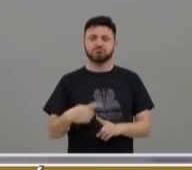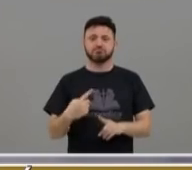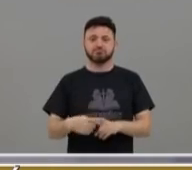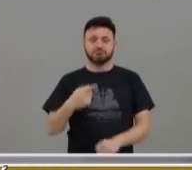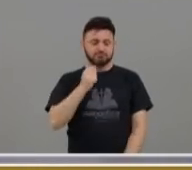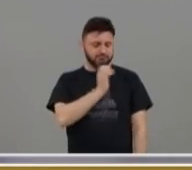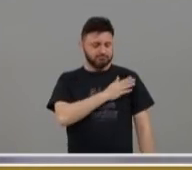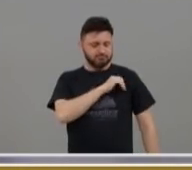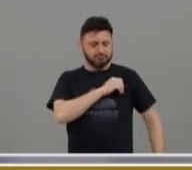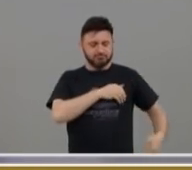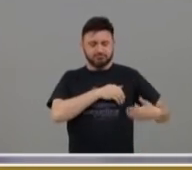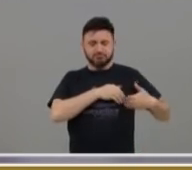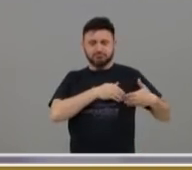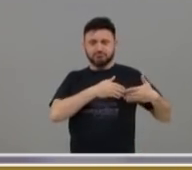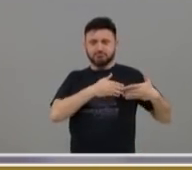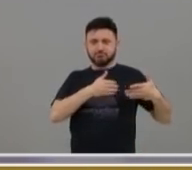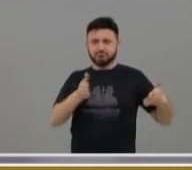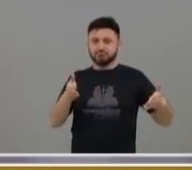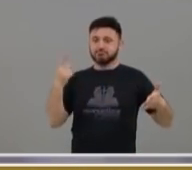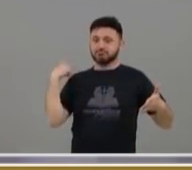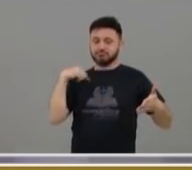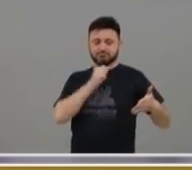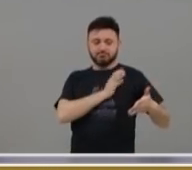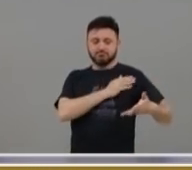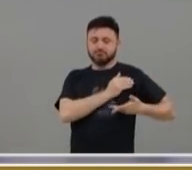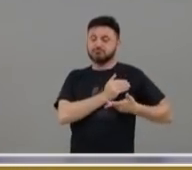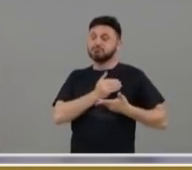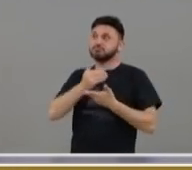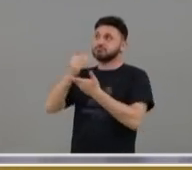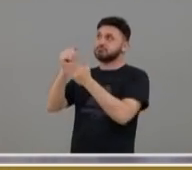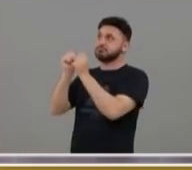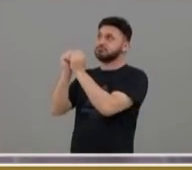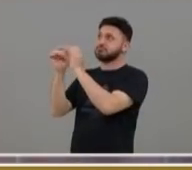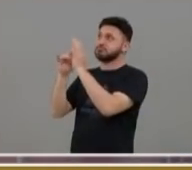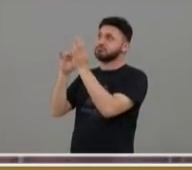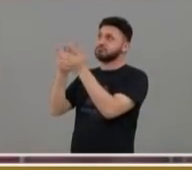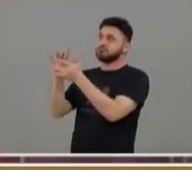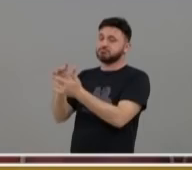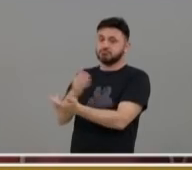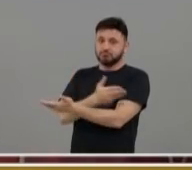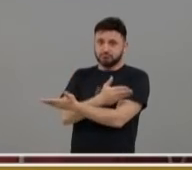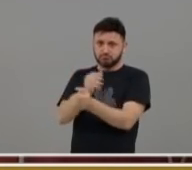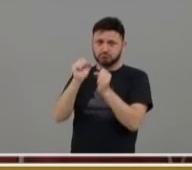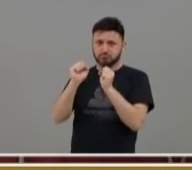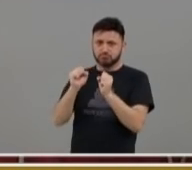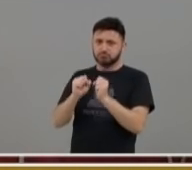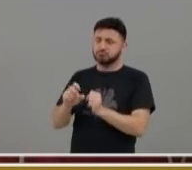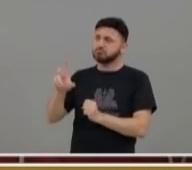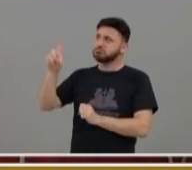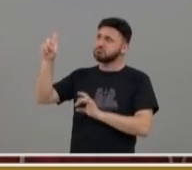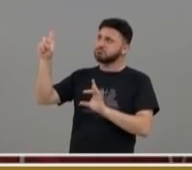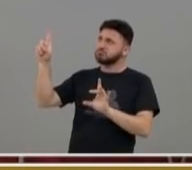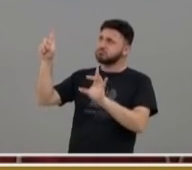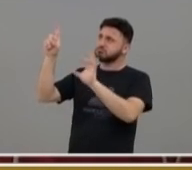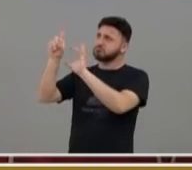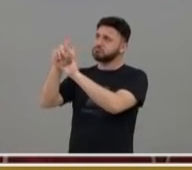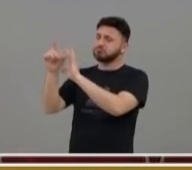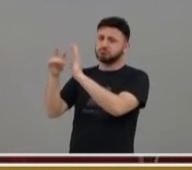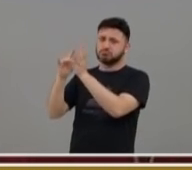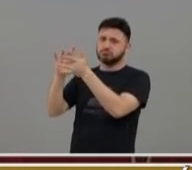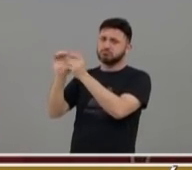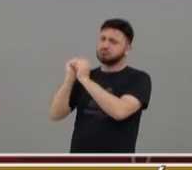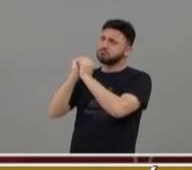se abandona nele. Eu te convido nesse momento, se abandone no Senhor. Estenda as suas mãos, entregue